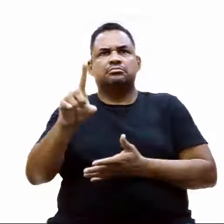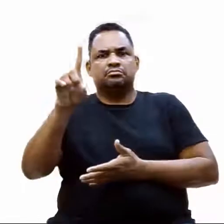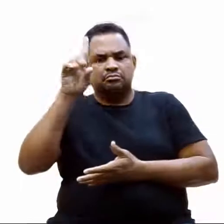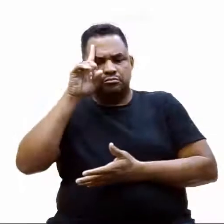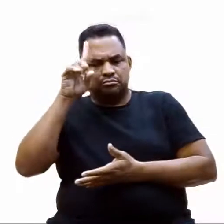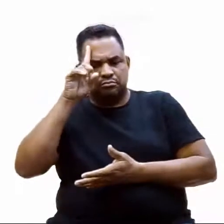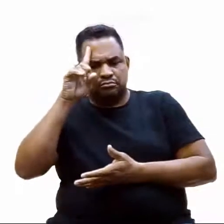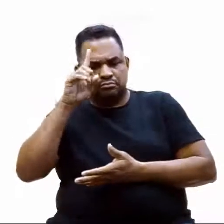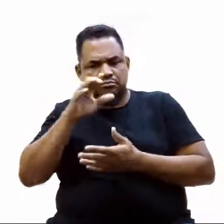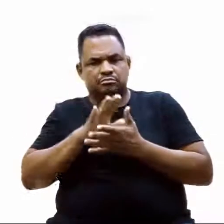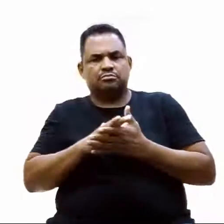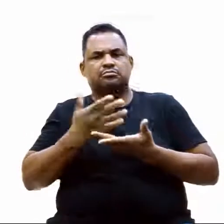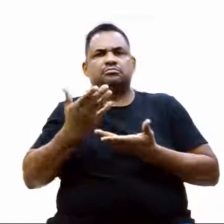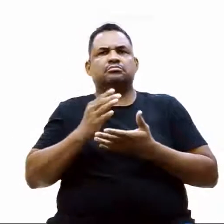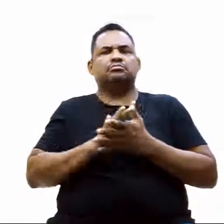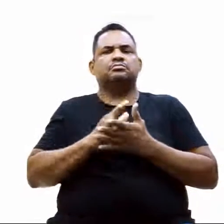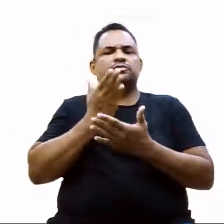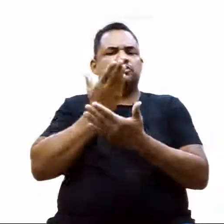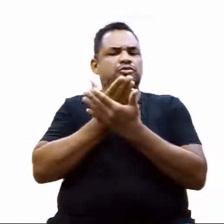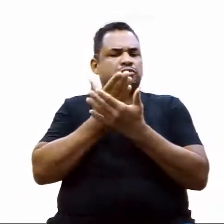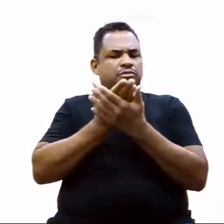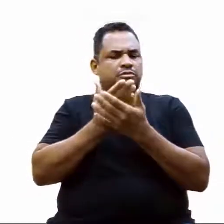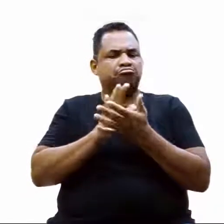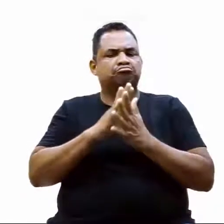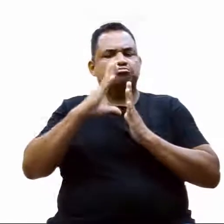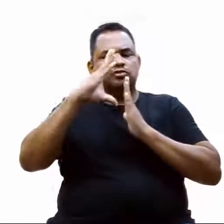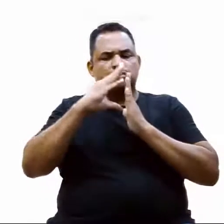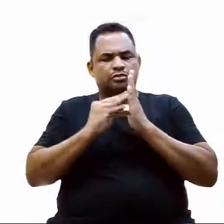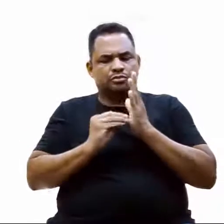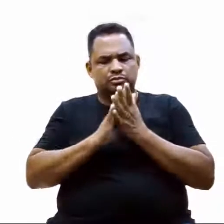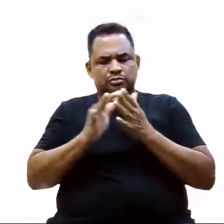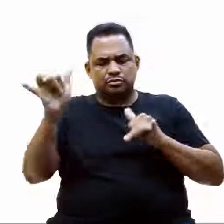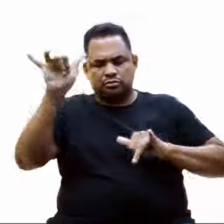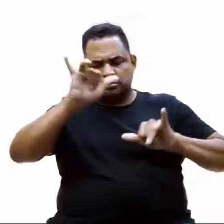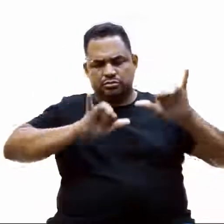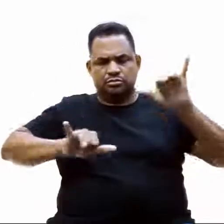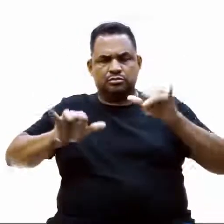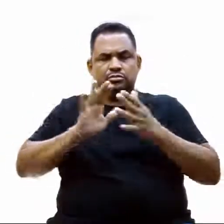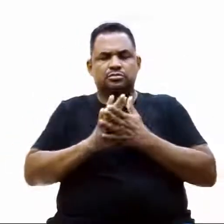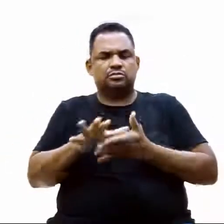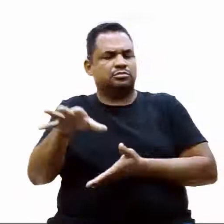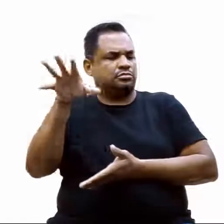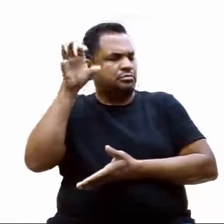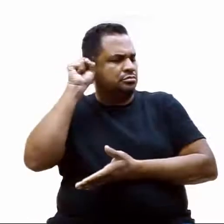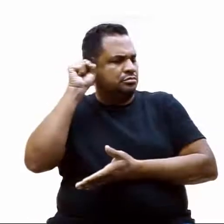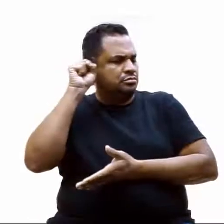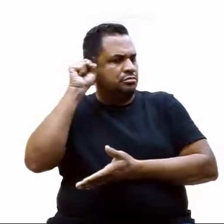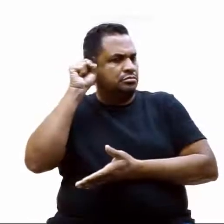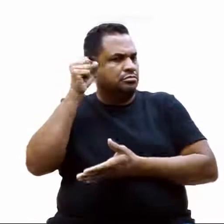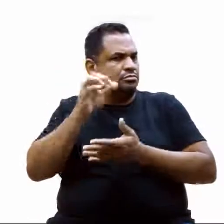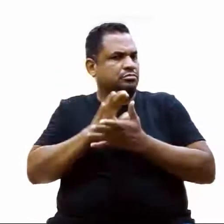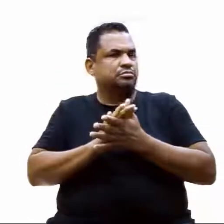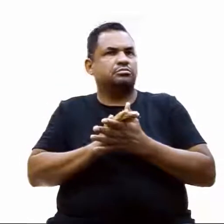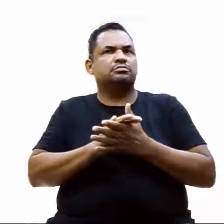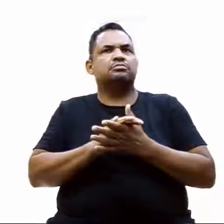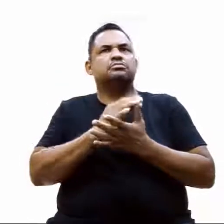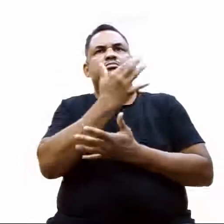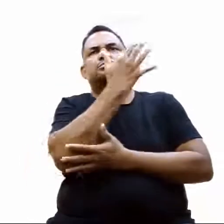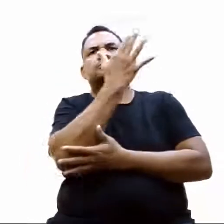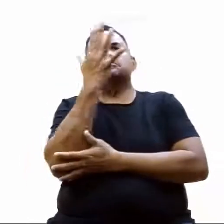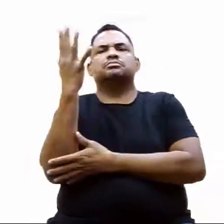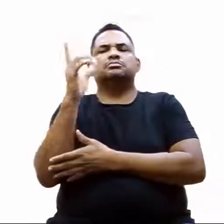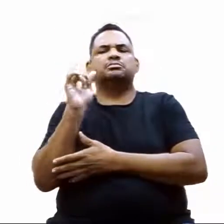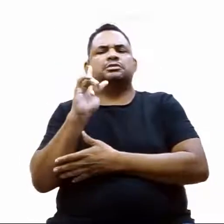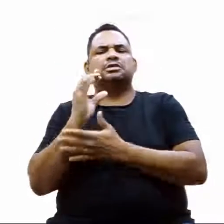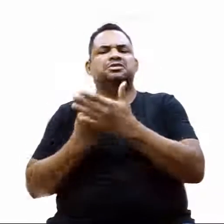se atualizando nos conteúdos de química, quando você escutar as expressões na natureza nada se